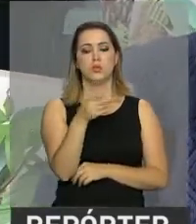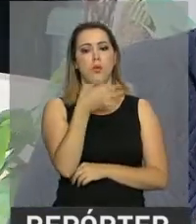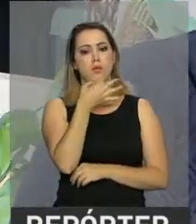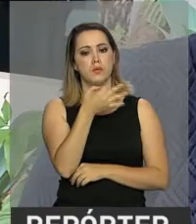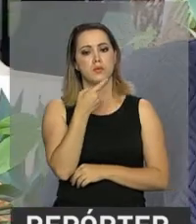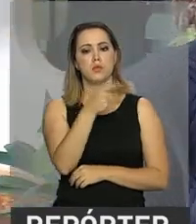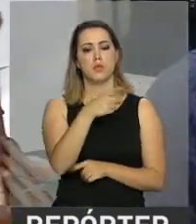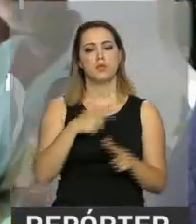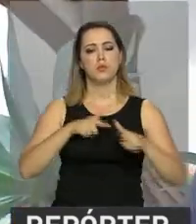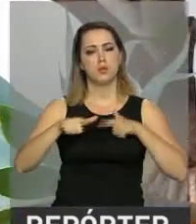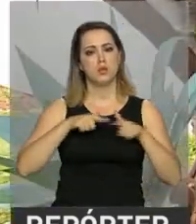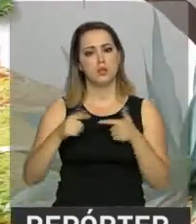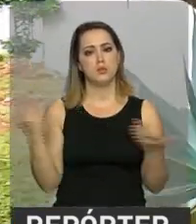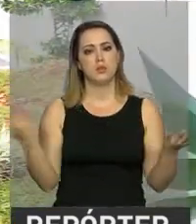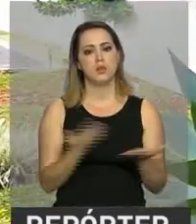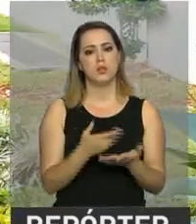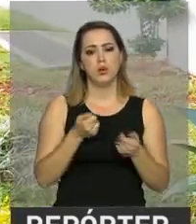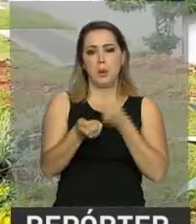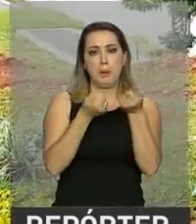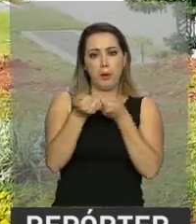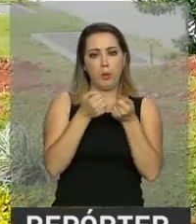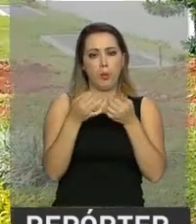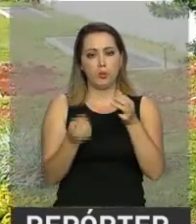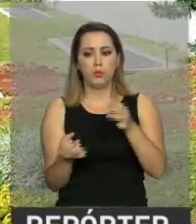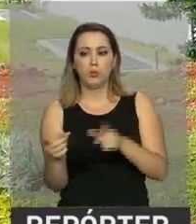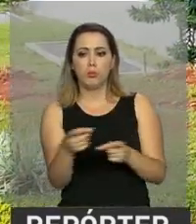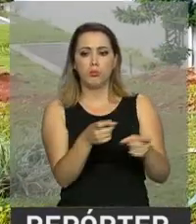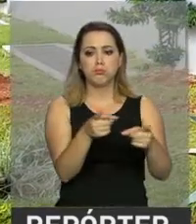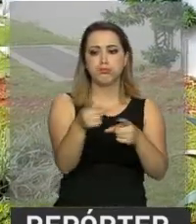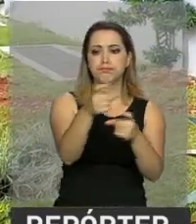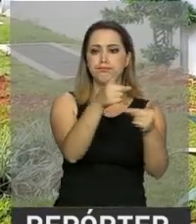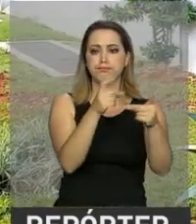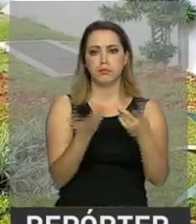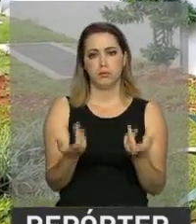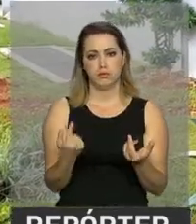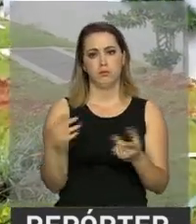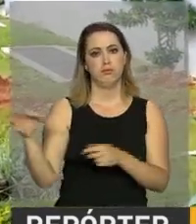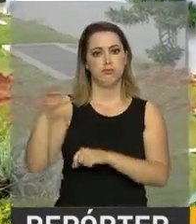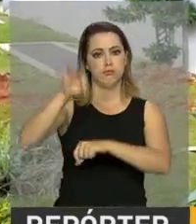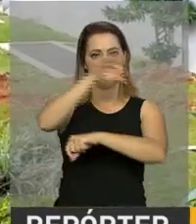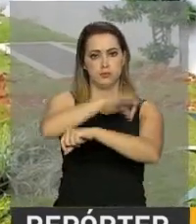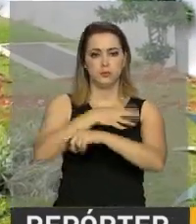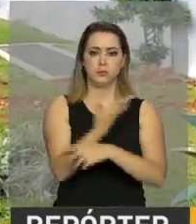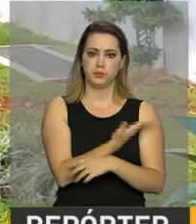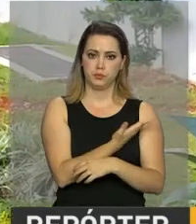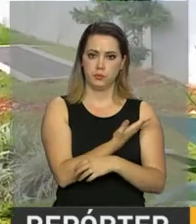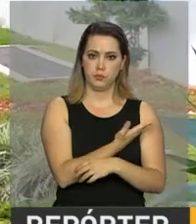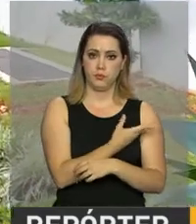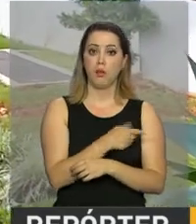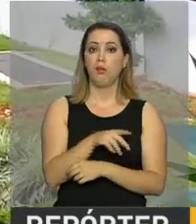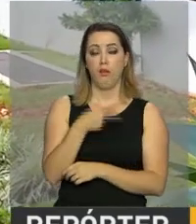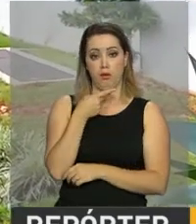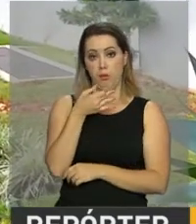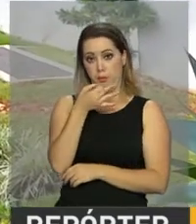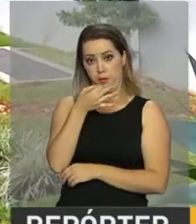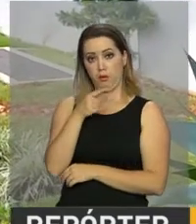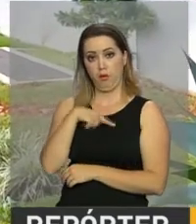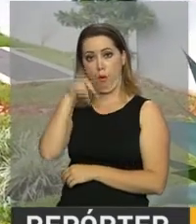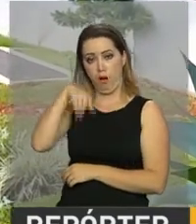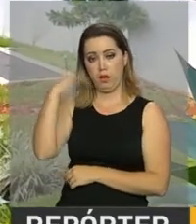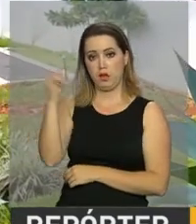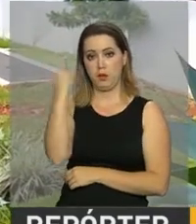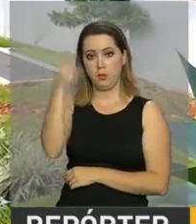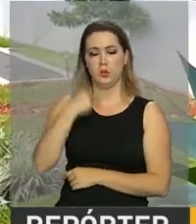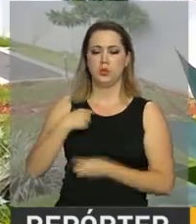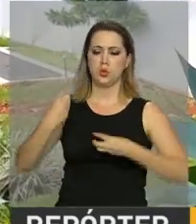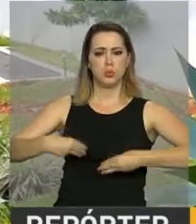desse tipo de ação para controlar os focos do mosquito aqui? Ah, eu acho super importante, porque aqui o Ministério ele é muito grande, né? É